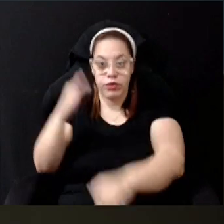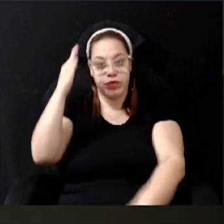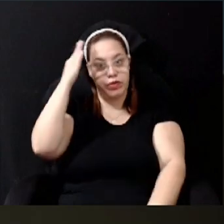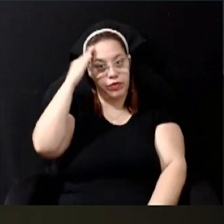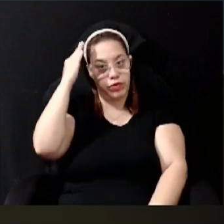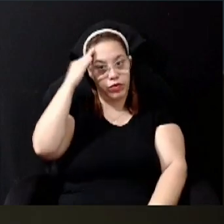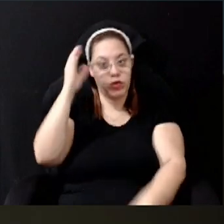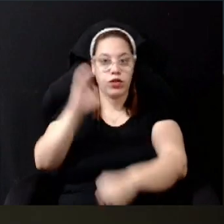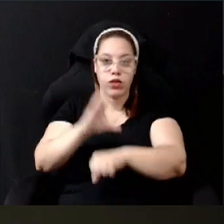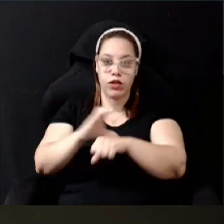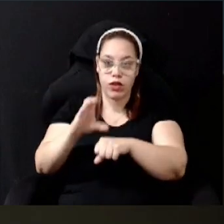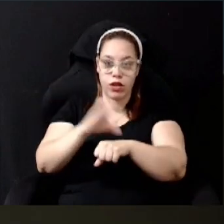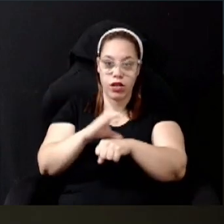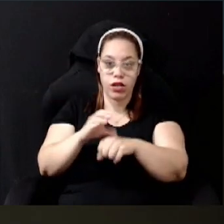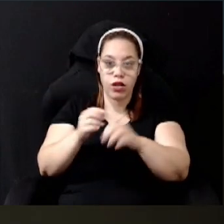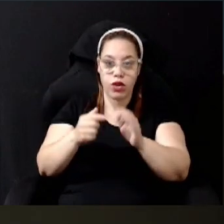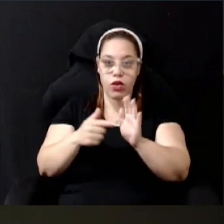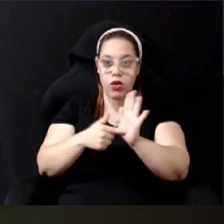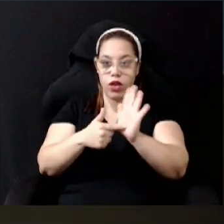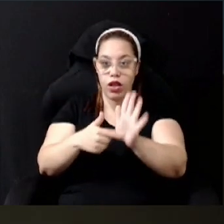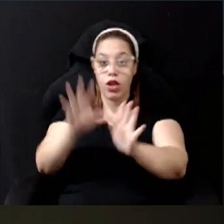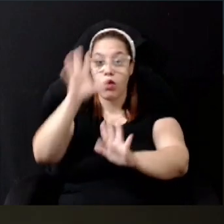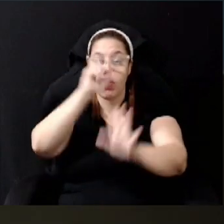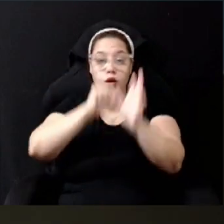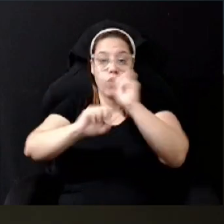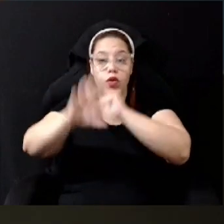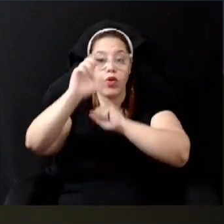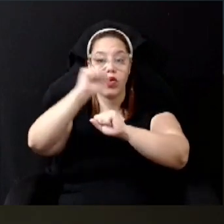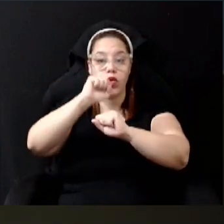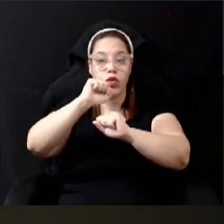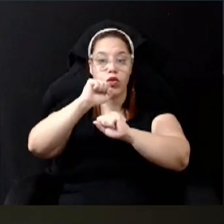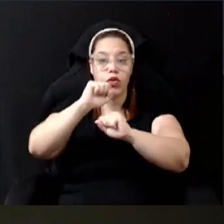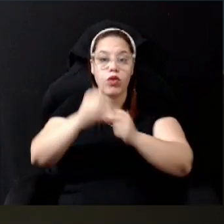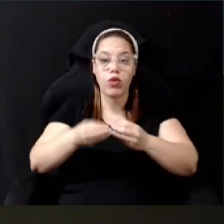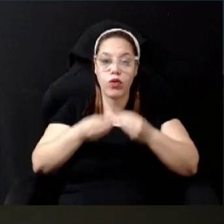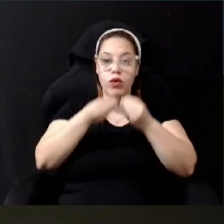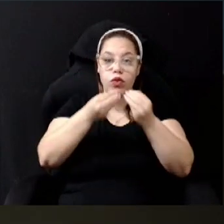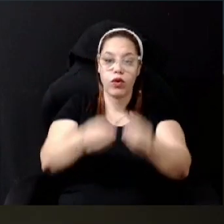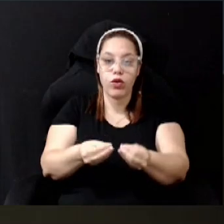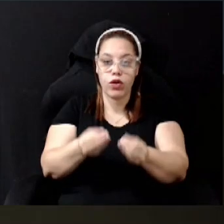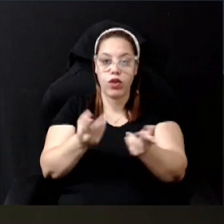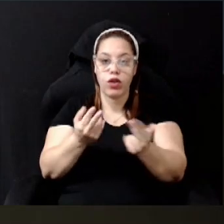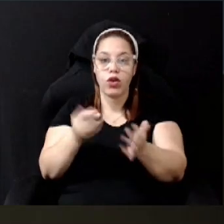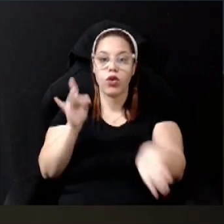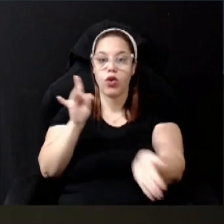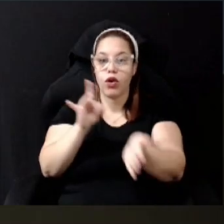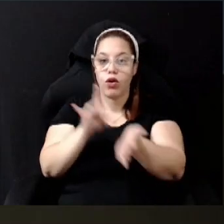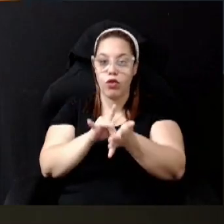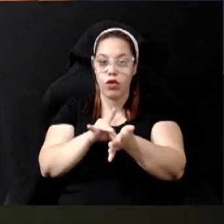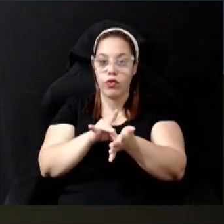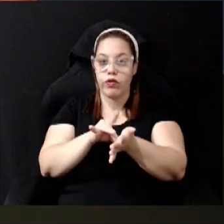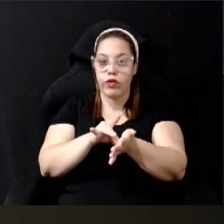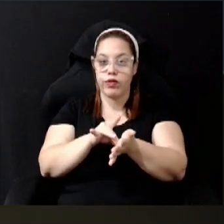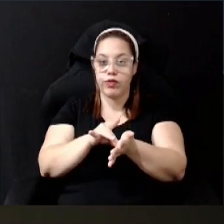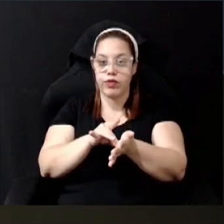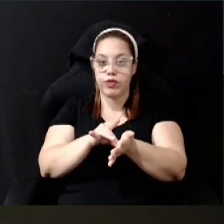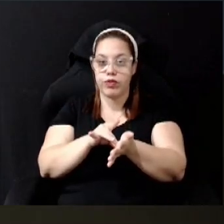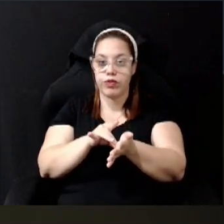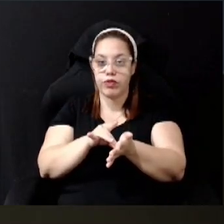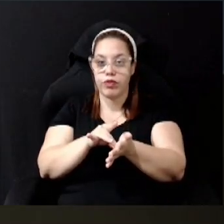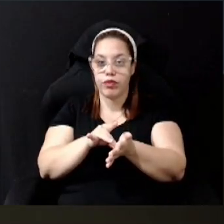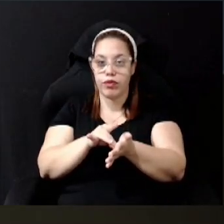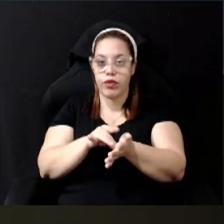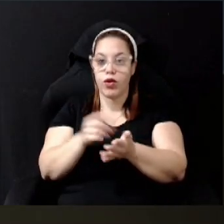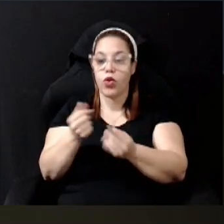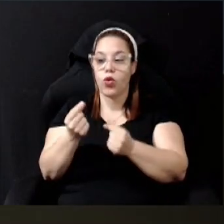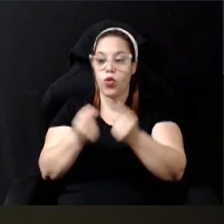que ele estava aprendendo, se aquilo que eu estava dizendo para o aluno correspondia com a verdade, com o financeiro, para